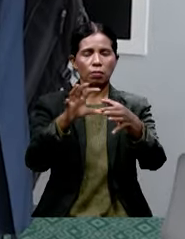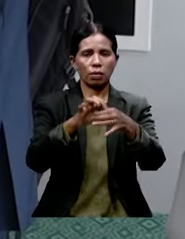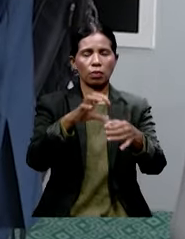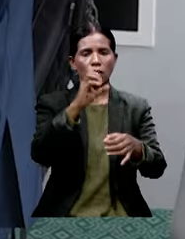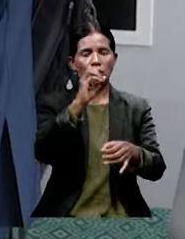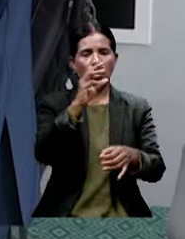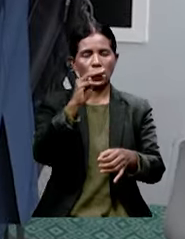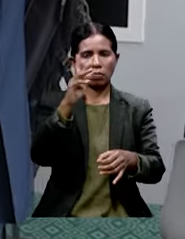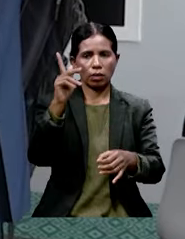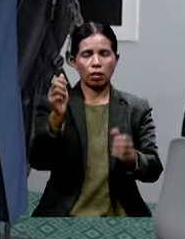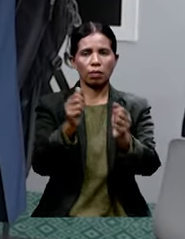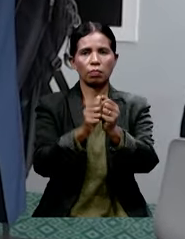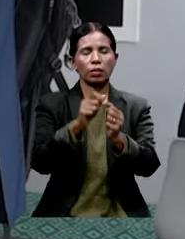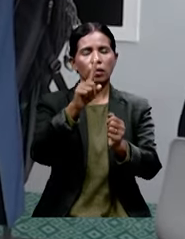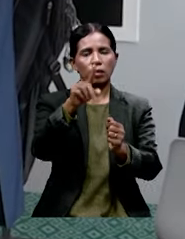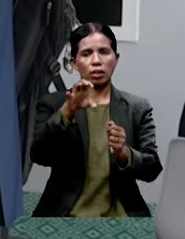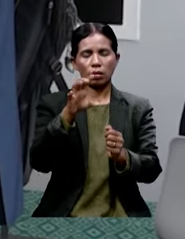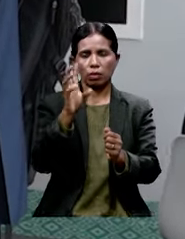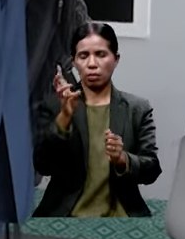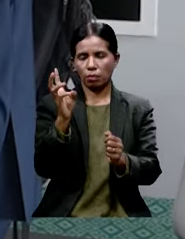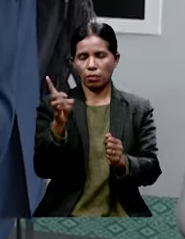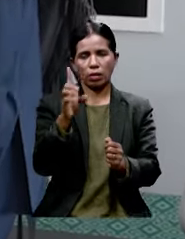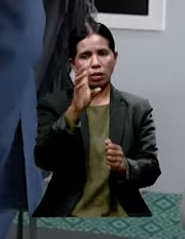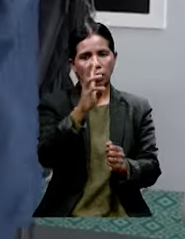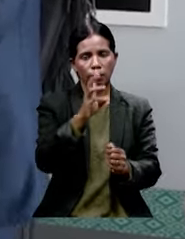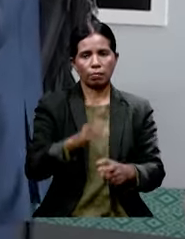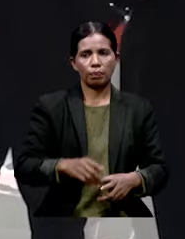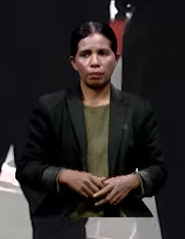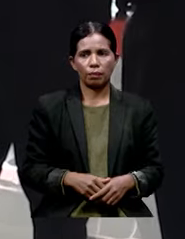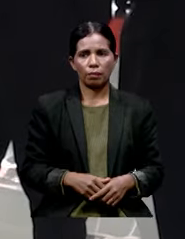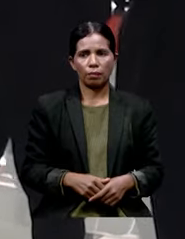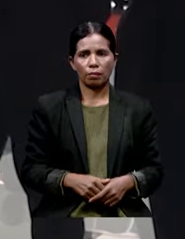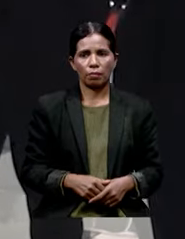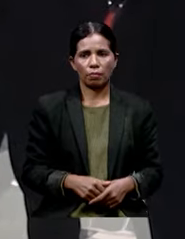badala atu sida nengul resenen. Damian Gonçalves, David Gonçalves, GMN.